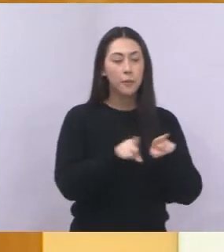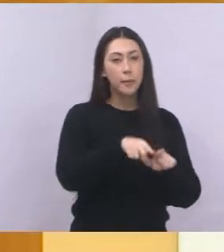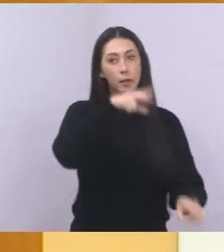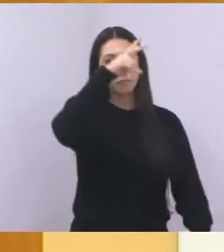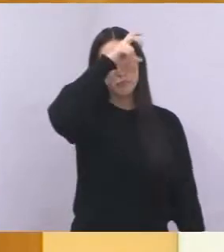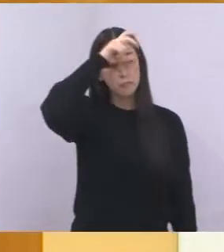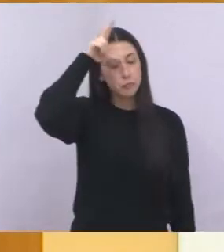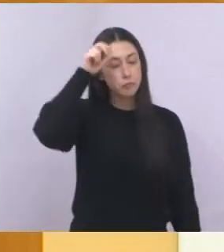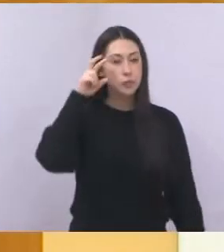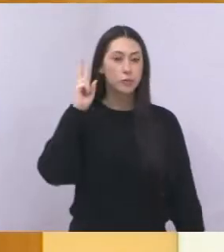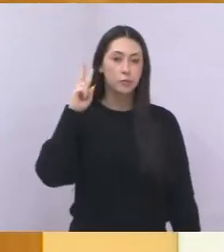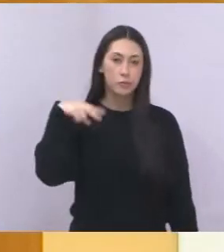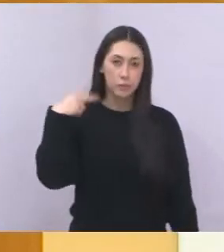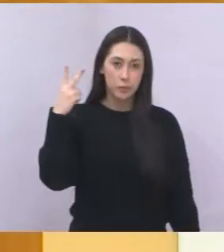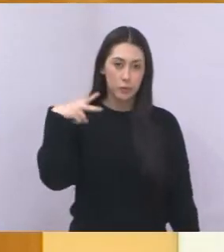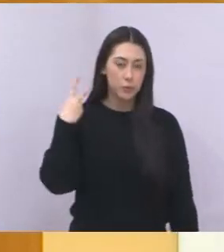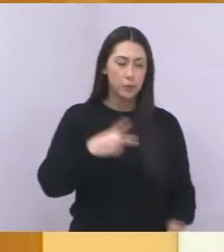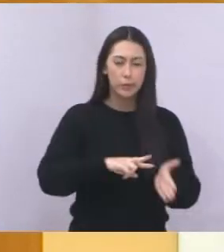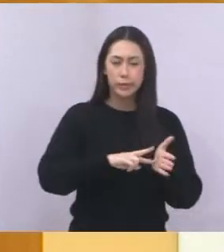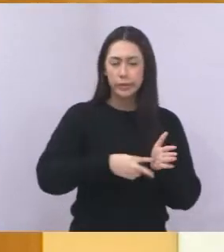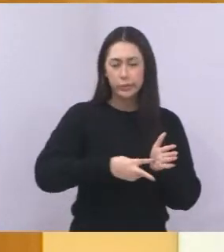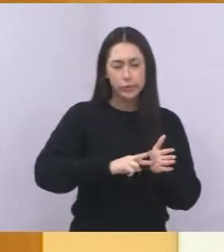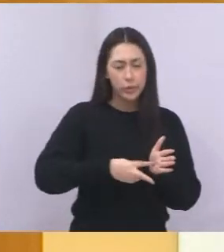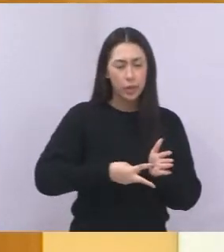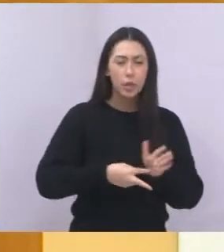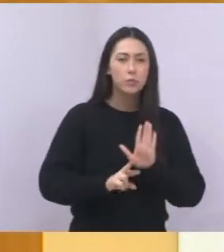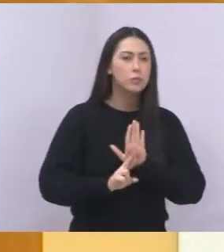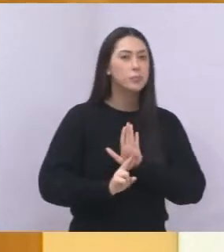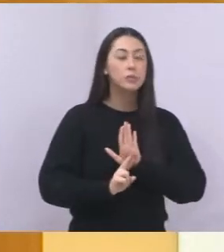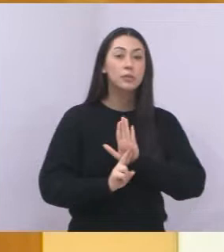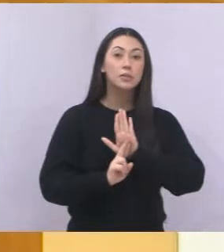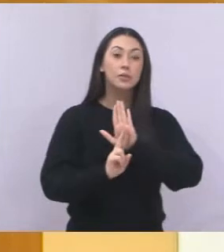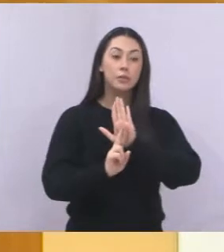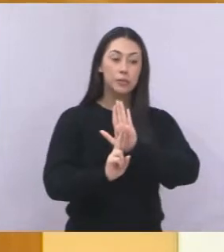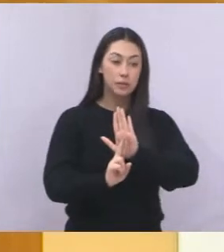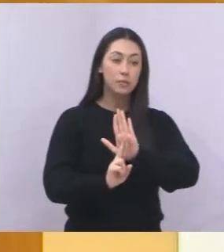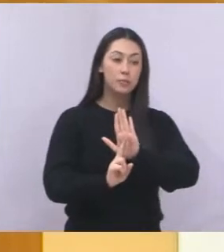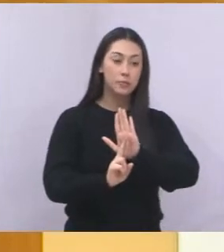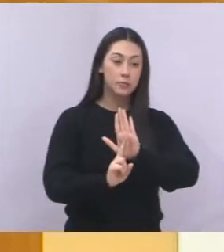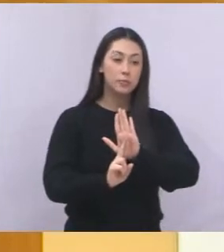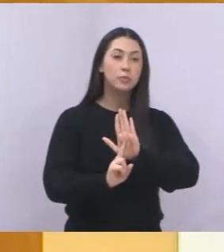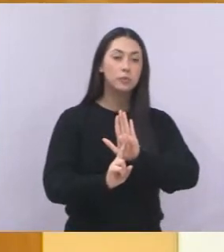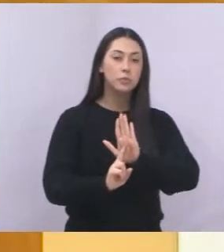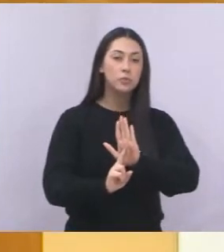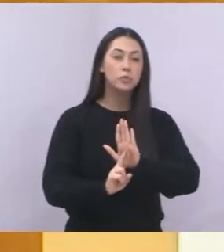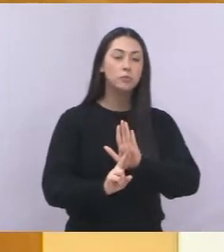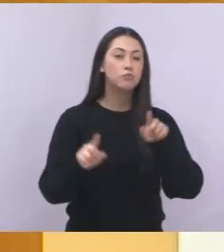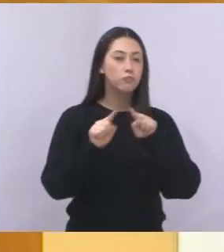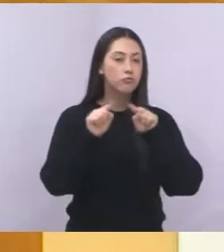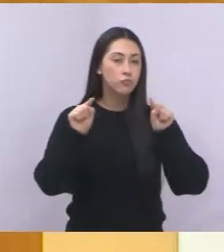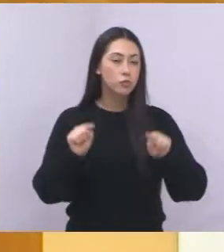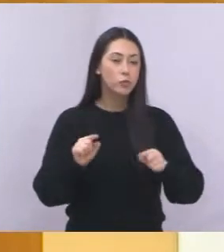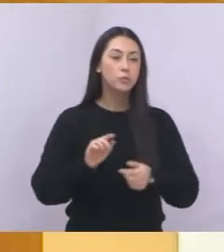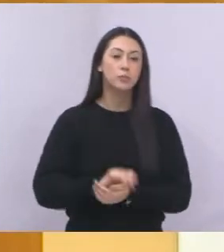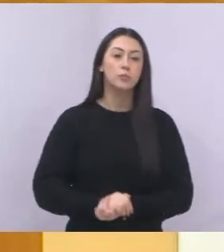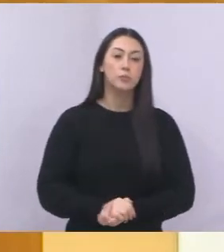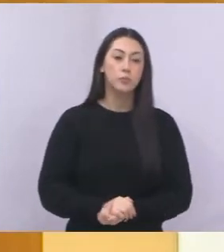dos vereadores, sindicato e representantes dos funcionários também nessa reunião.